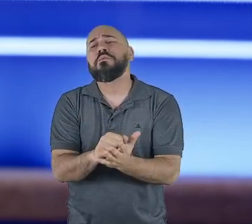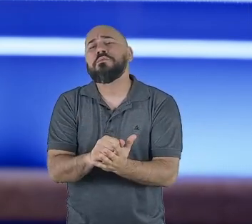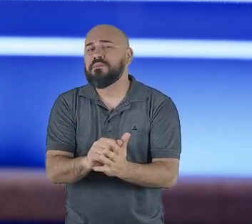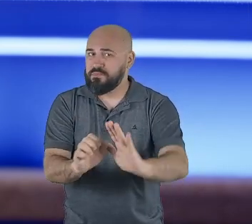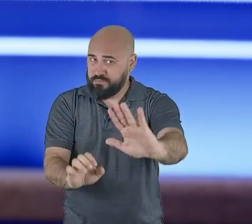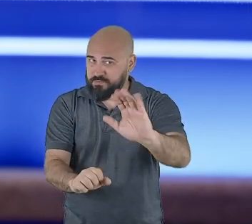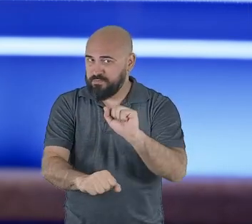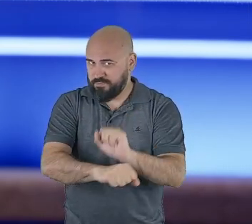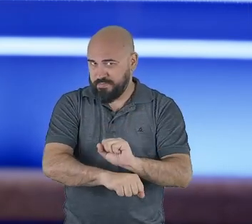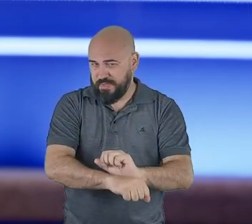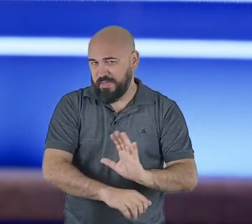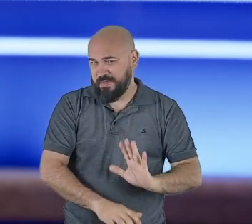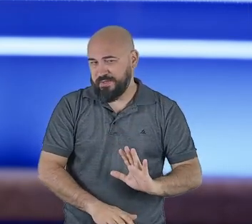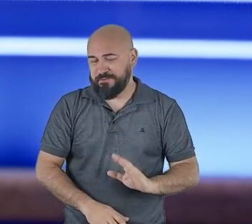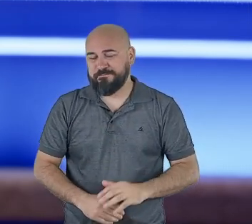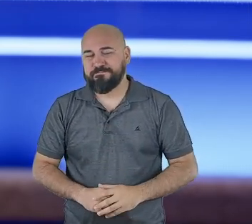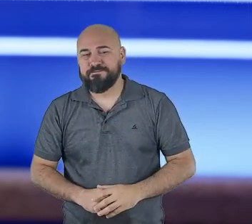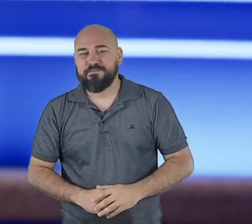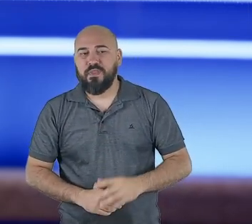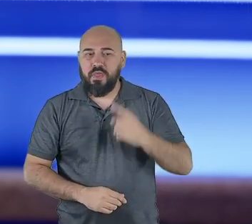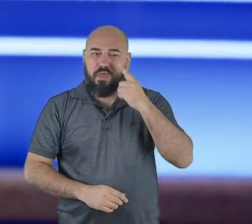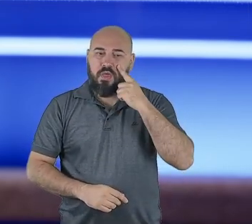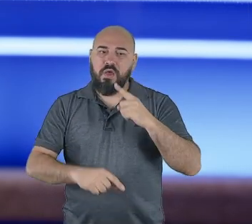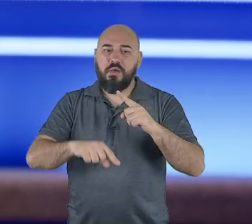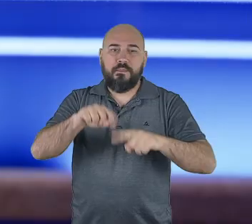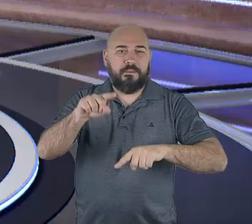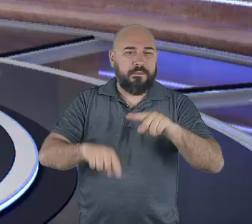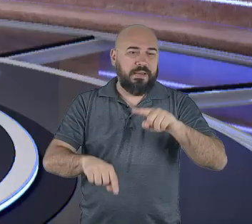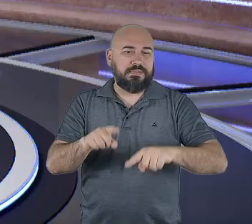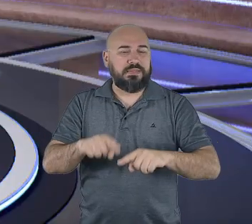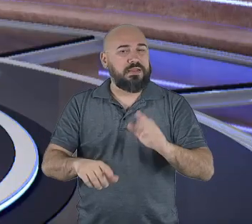te apresentar um material em particular.